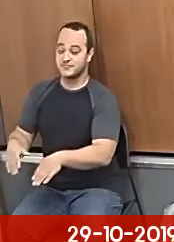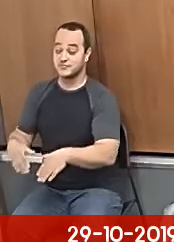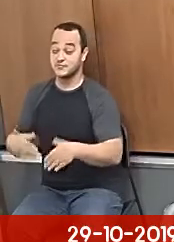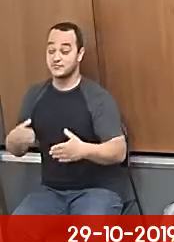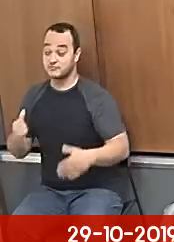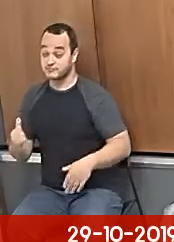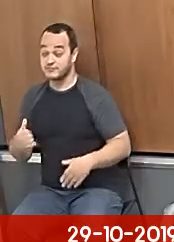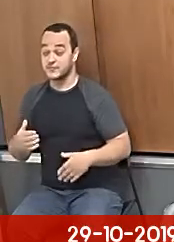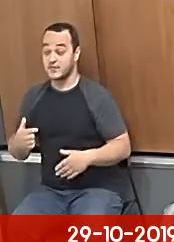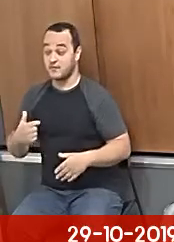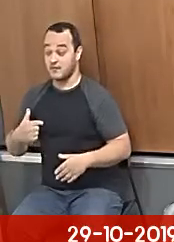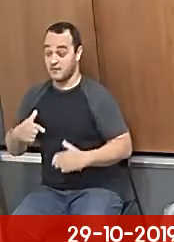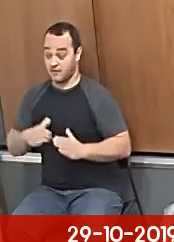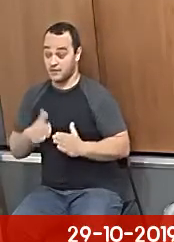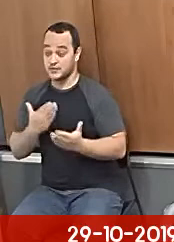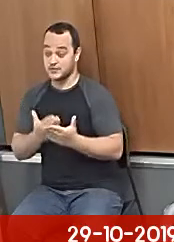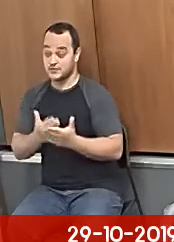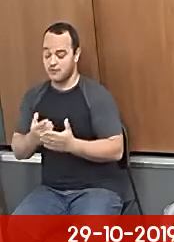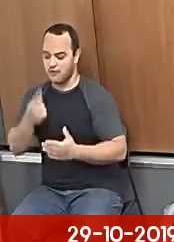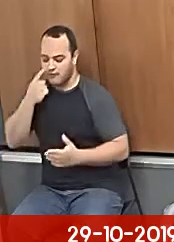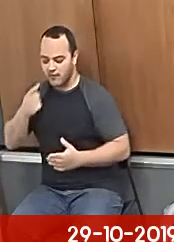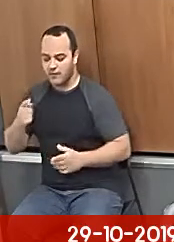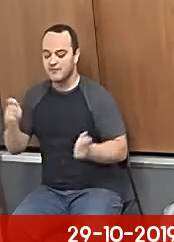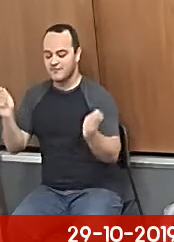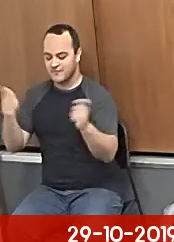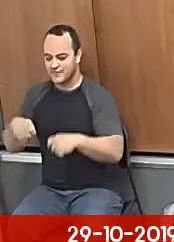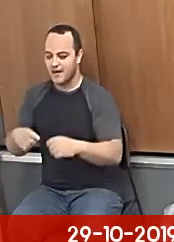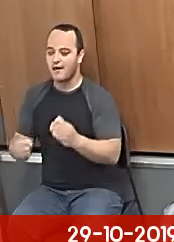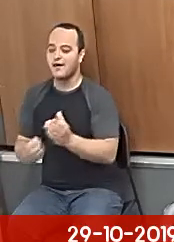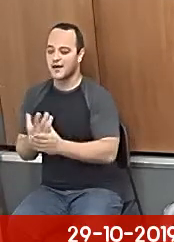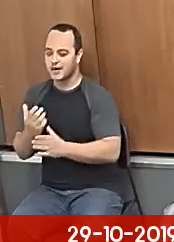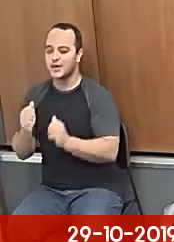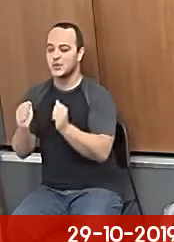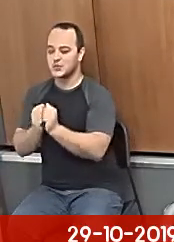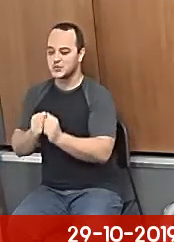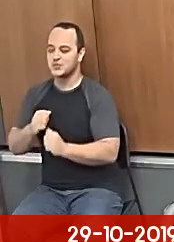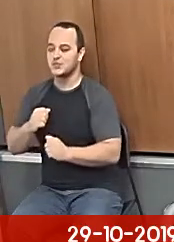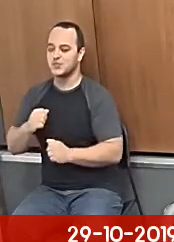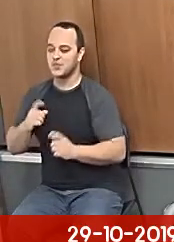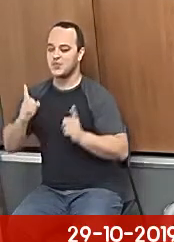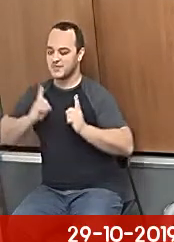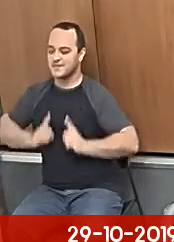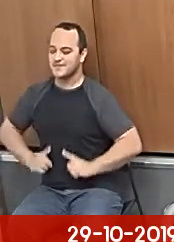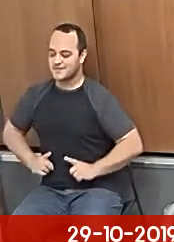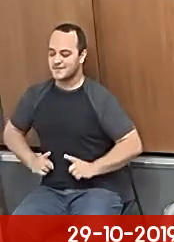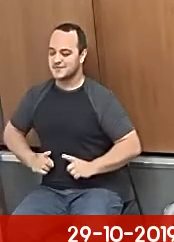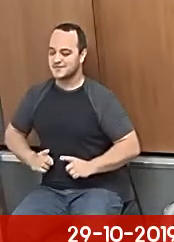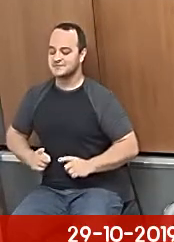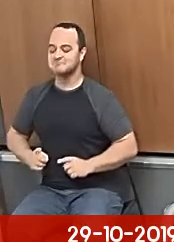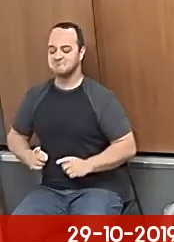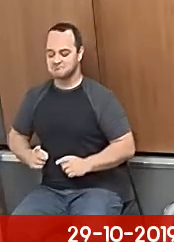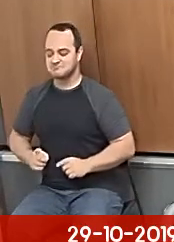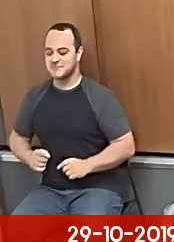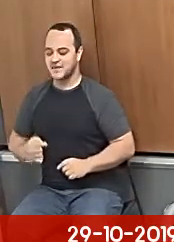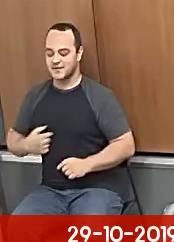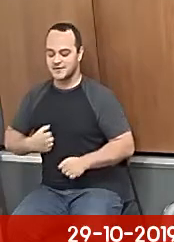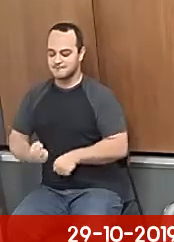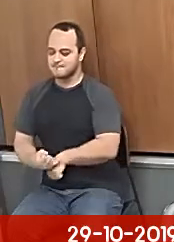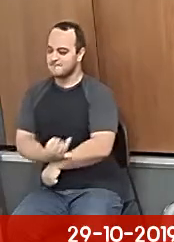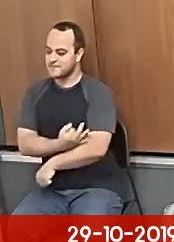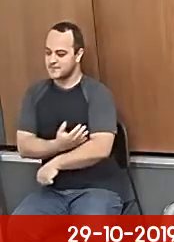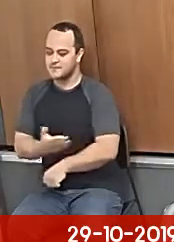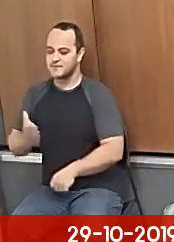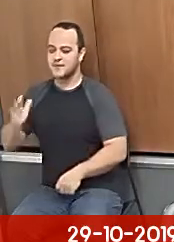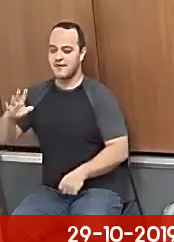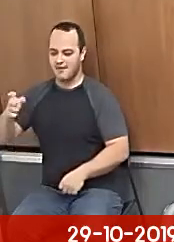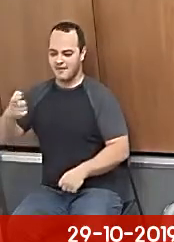possibilidade de abrir esse espaço. Eu, sinceramente, estou emocionada, porque eu acho que, como diretora que fui